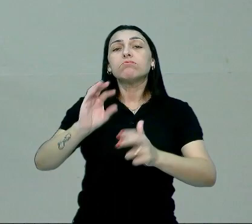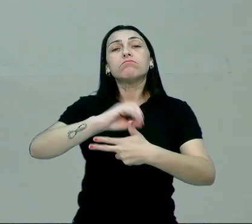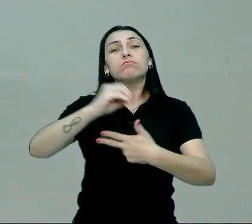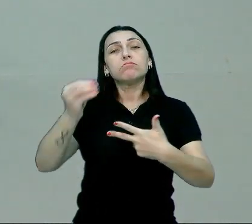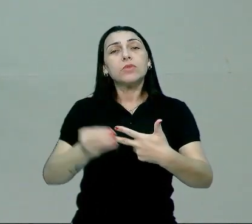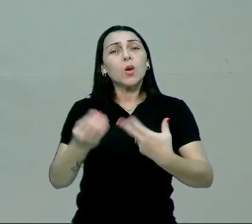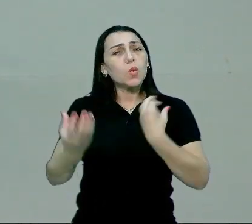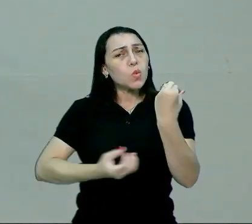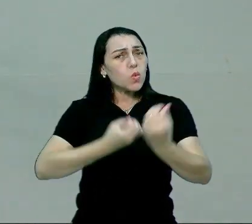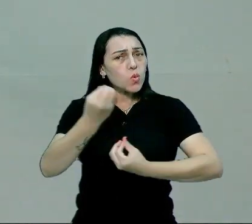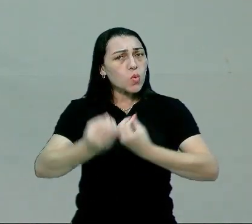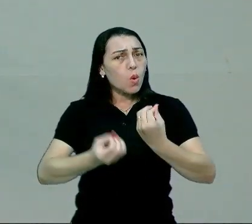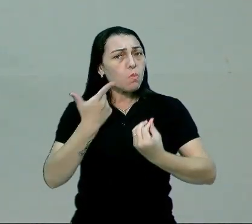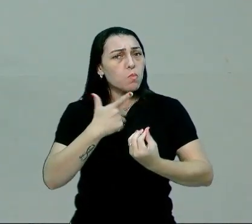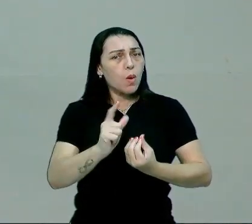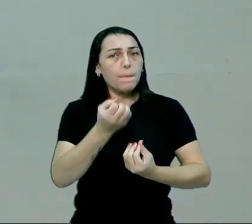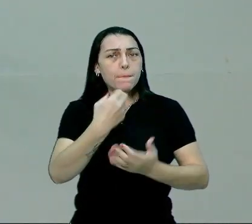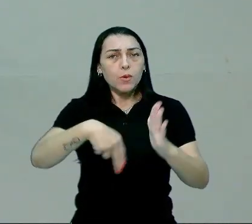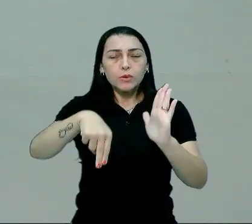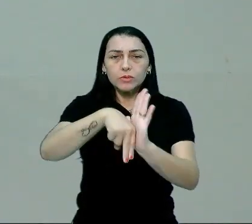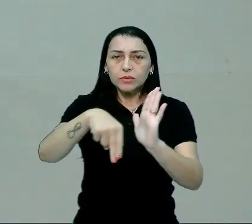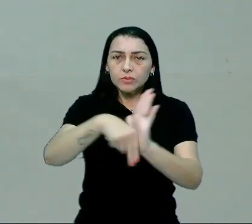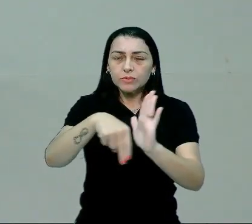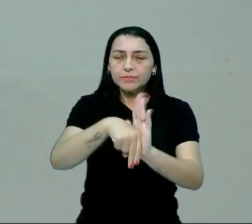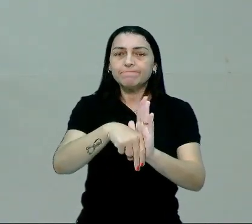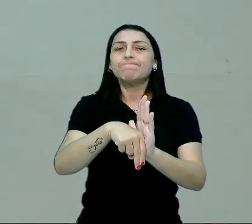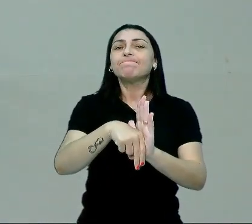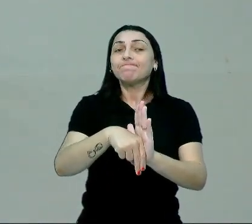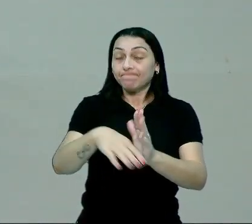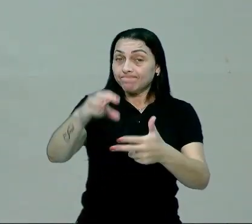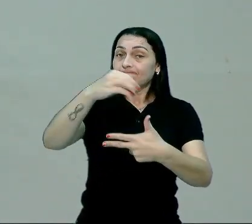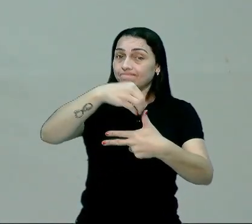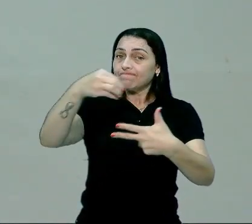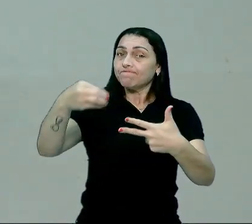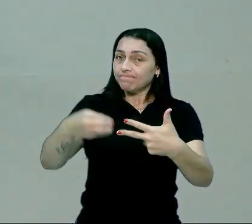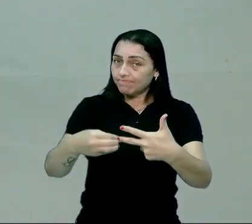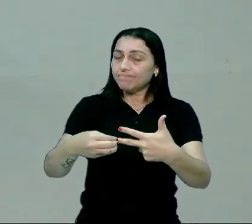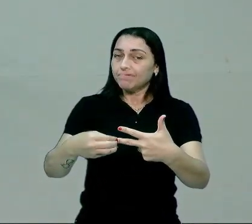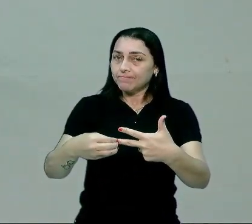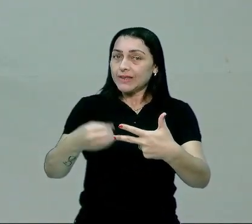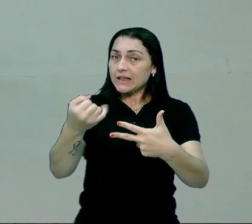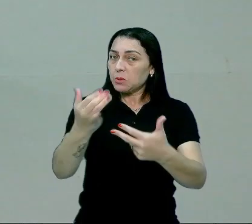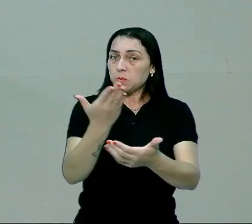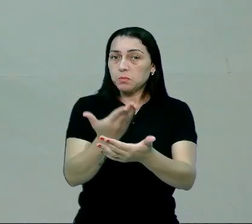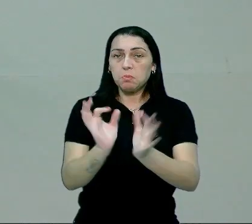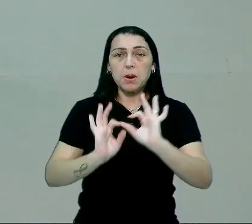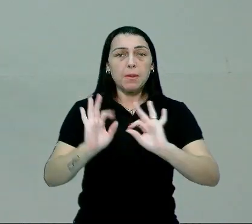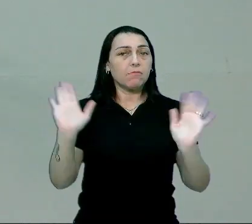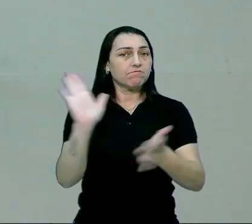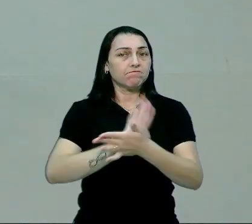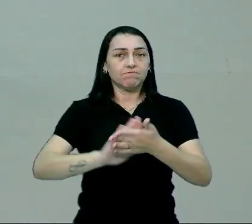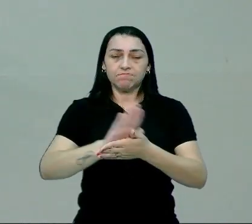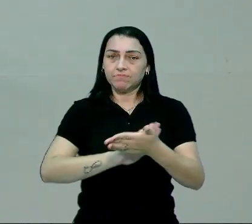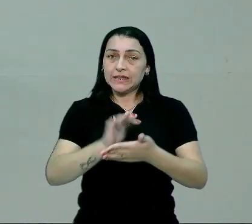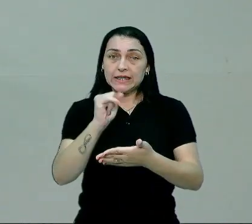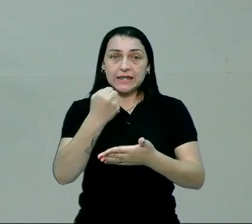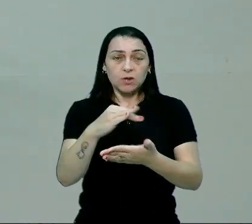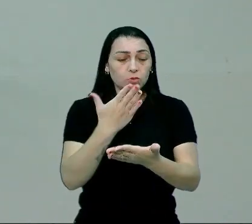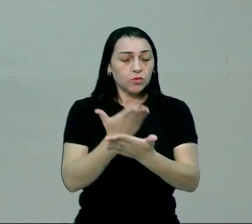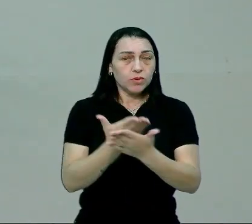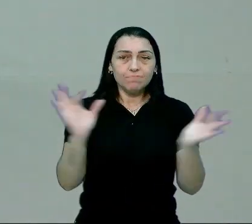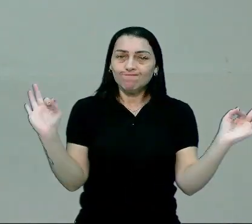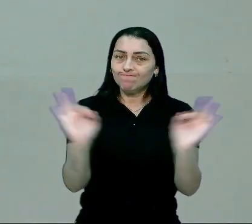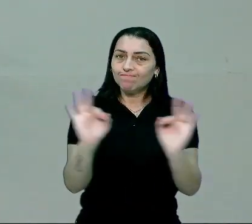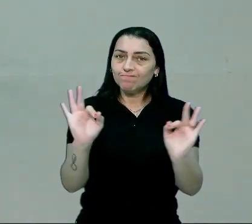Enem. E como que eu vou ter um bom desempenho no Exame Nacional do Ensino Médio se eu não me preparar, se eu não